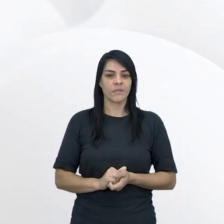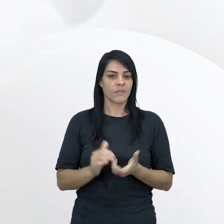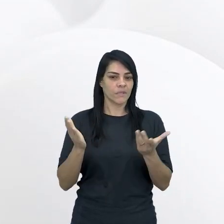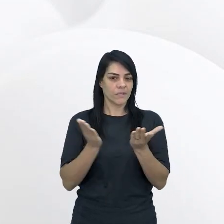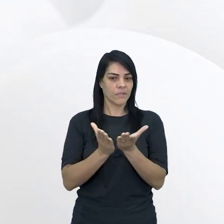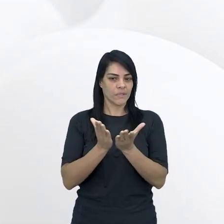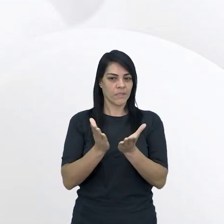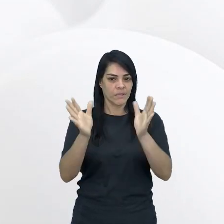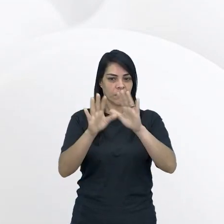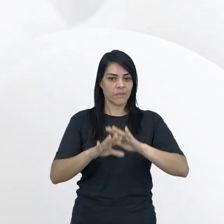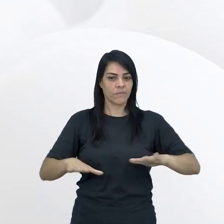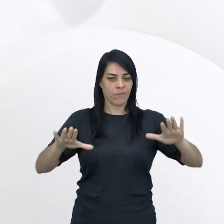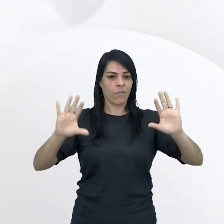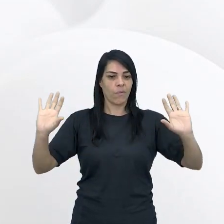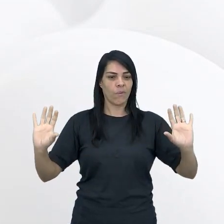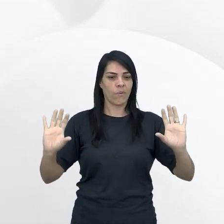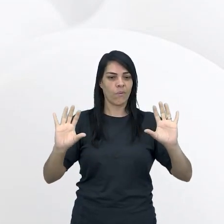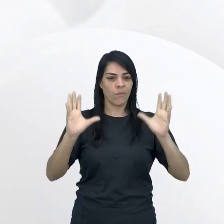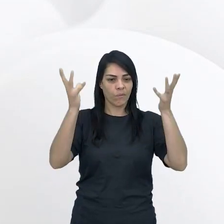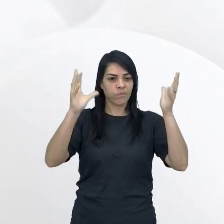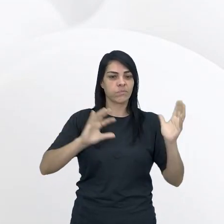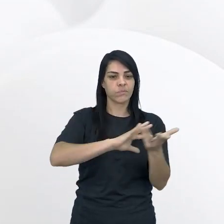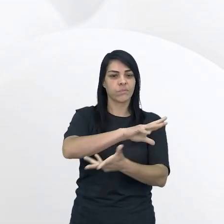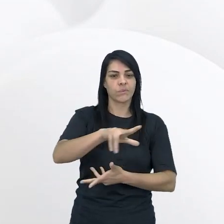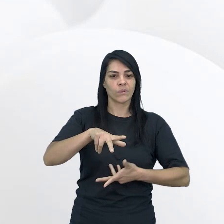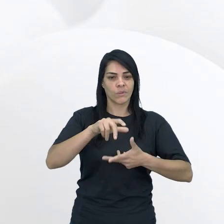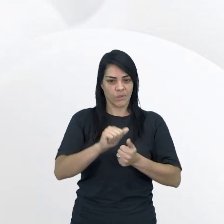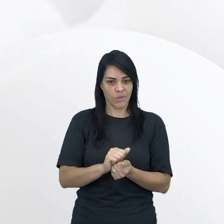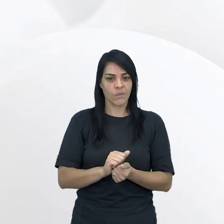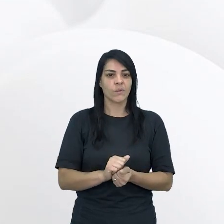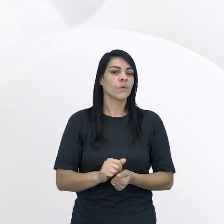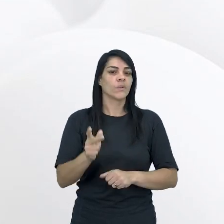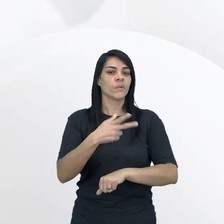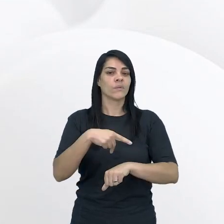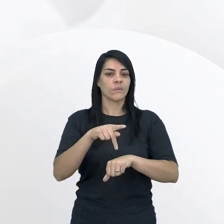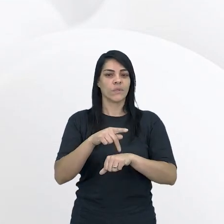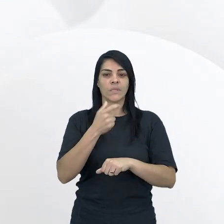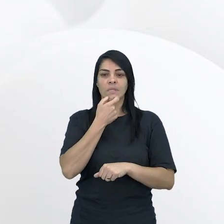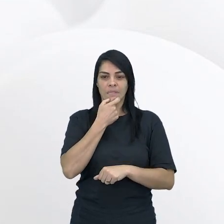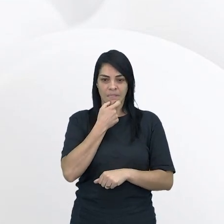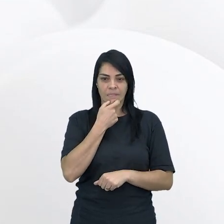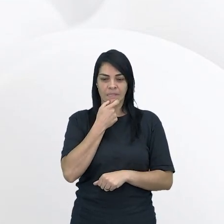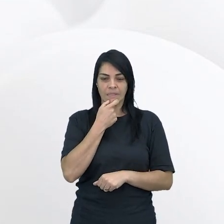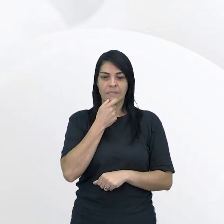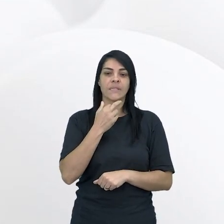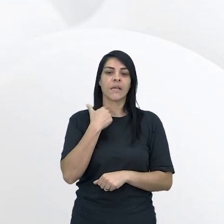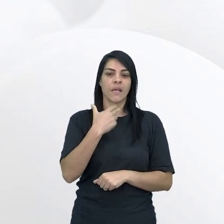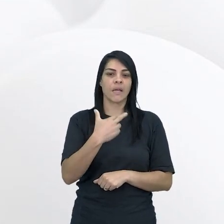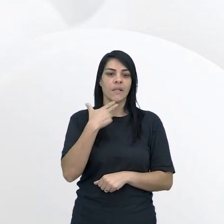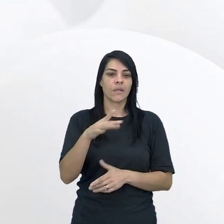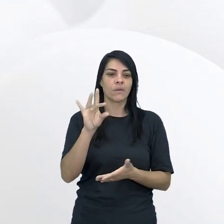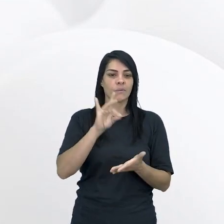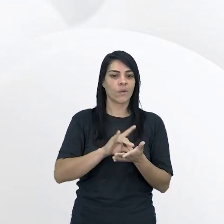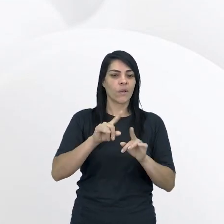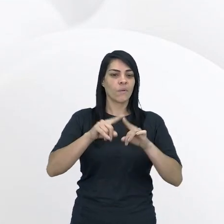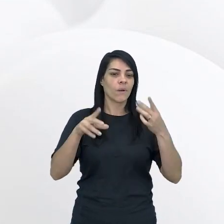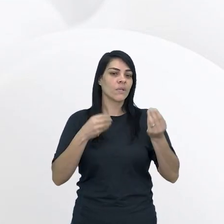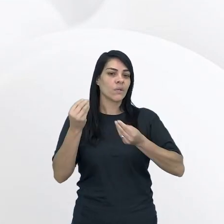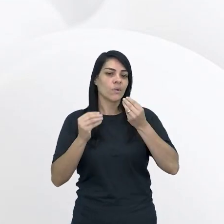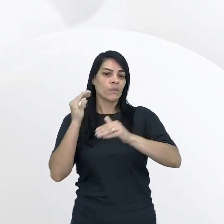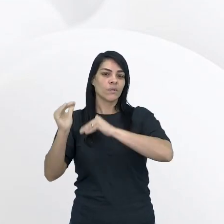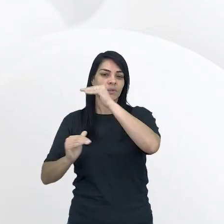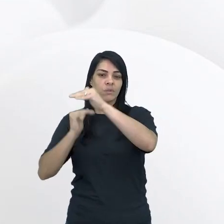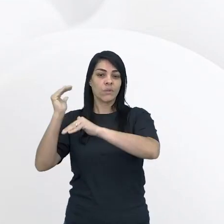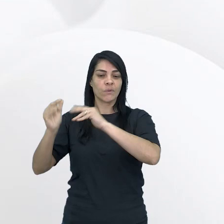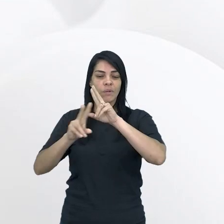mundo, inclusive por países cujo inglês é língua oficial. Mas como desenvolver essa temática em língua